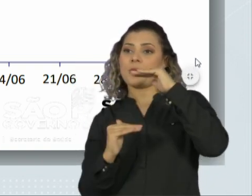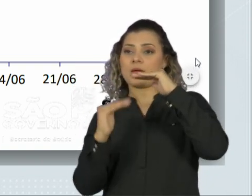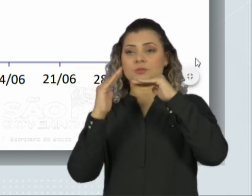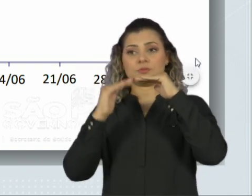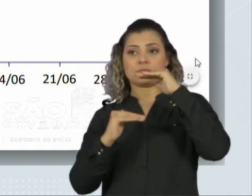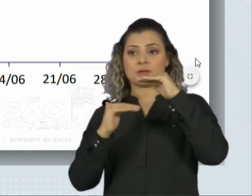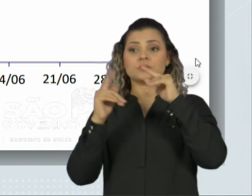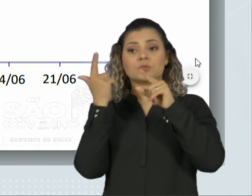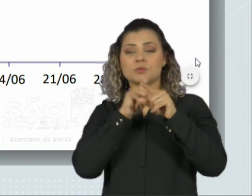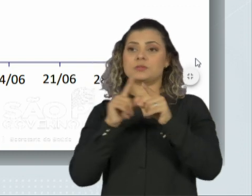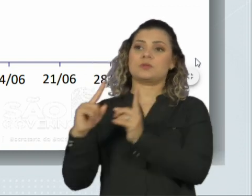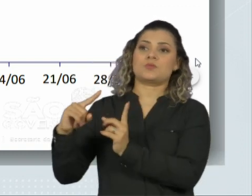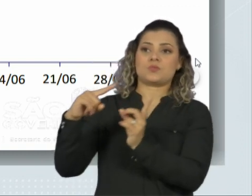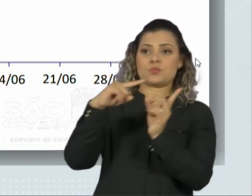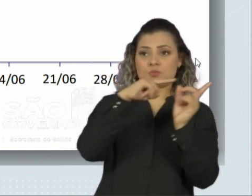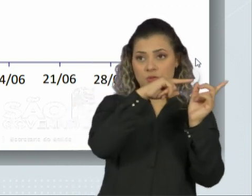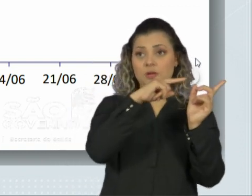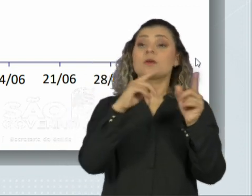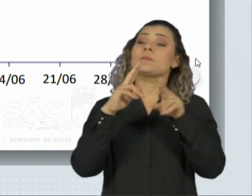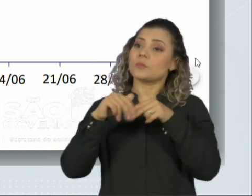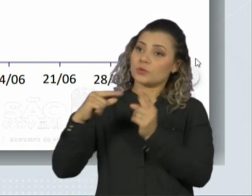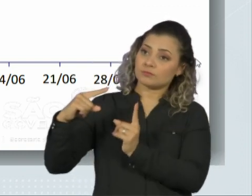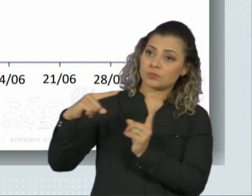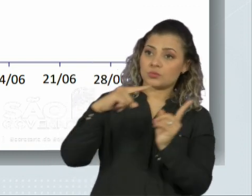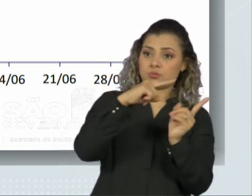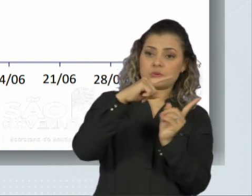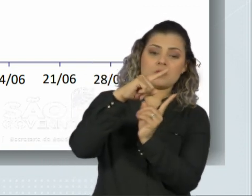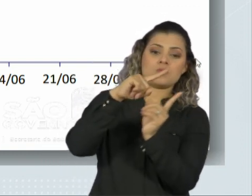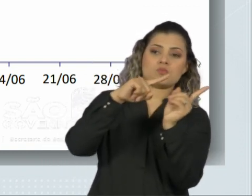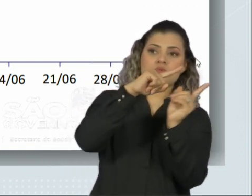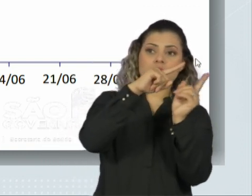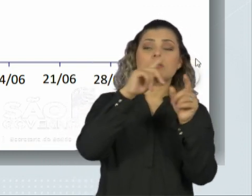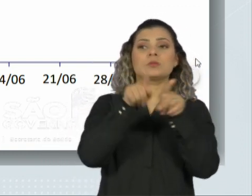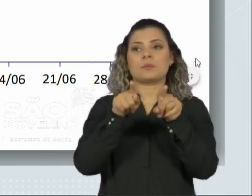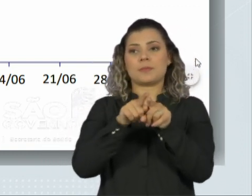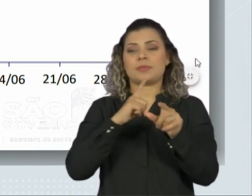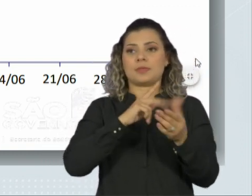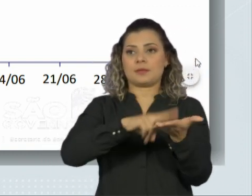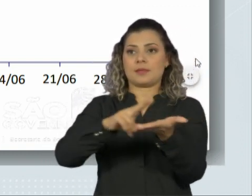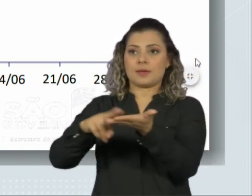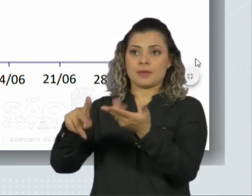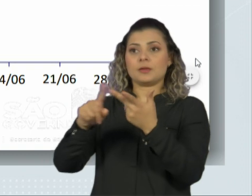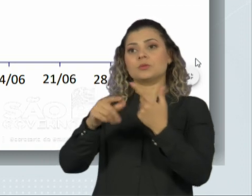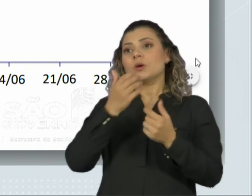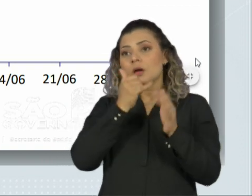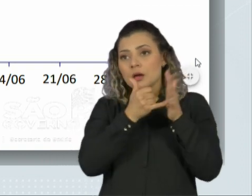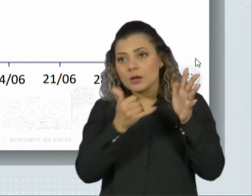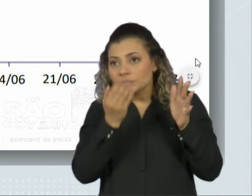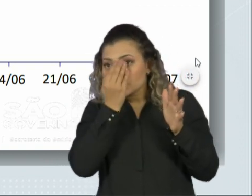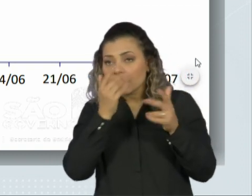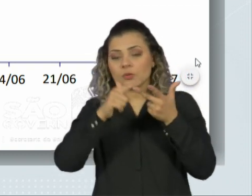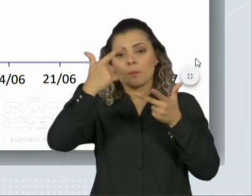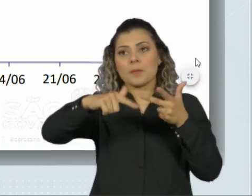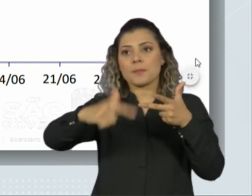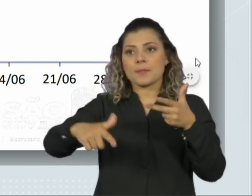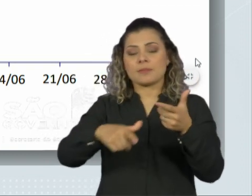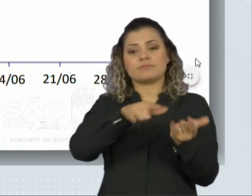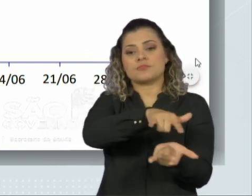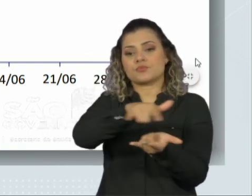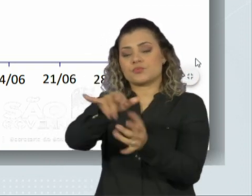de saúde, com mais estrutura de atendimento, com mais leitos, mais respiradores,